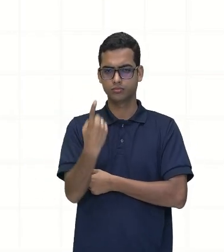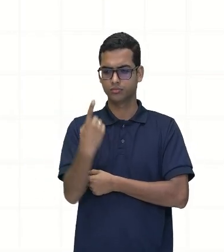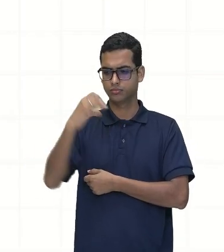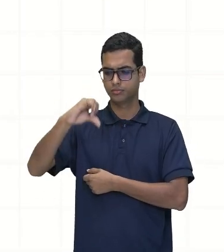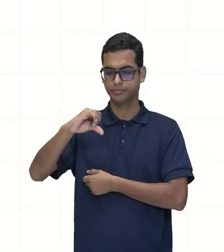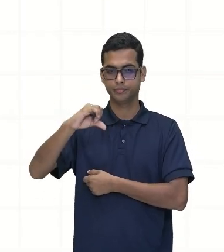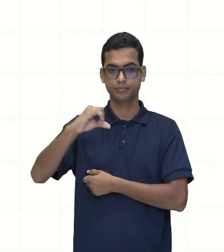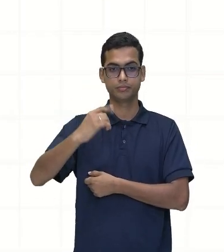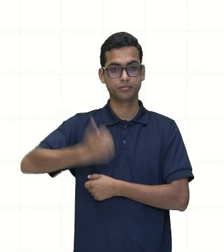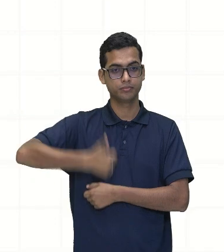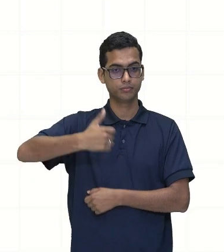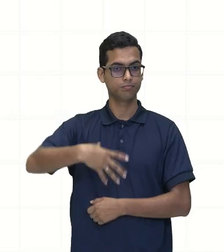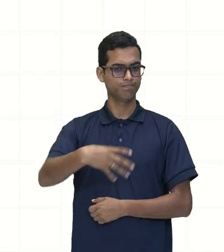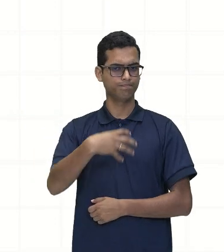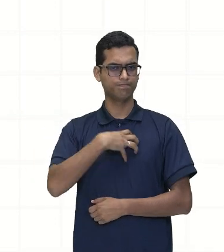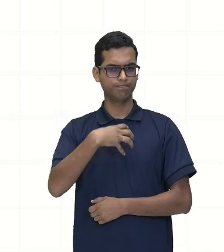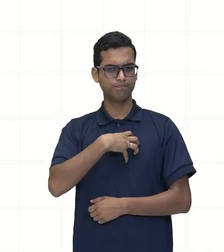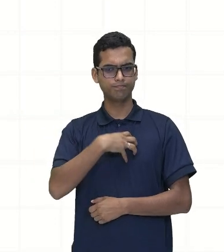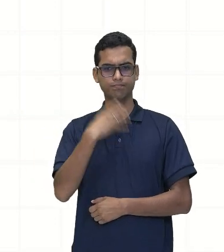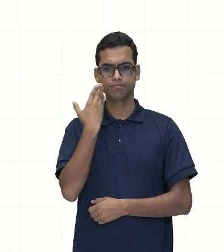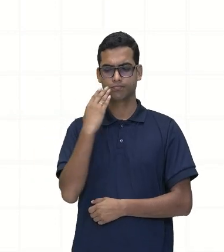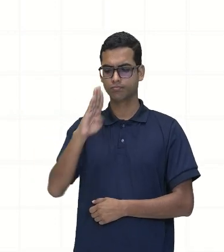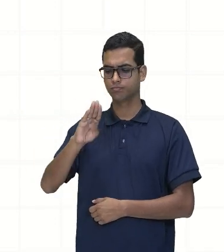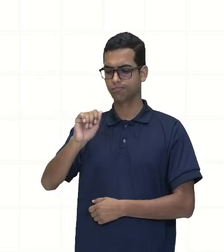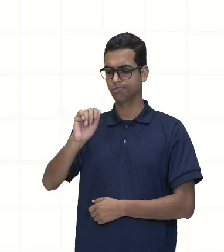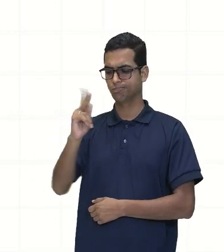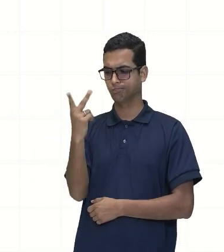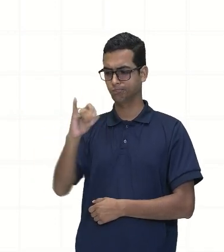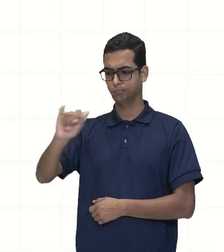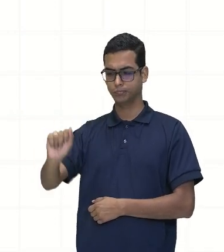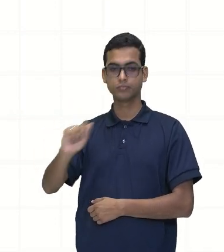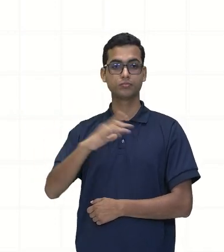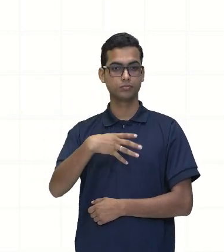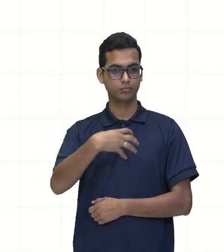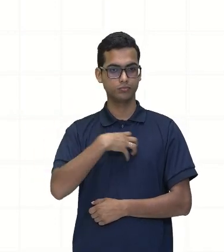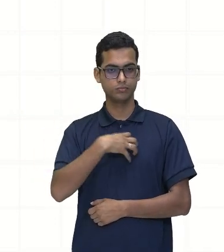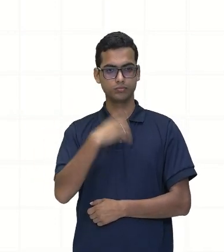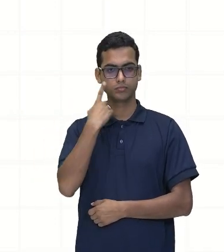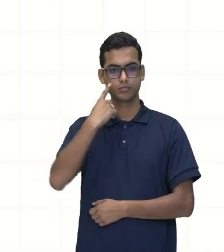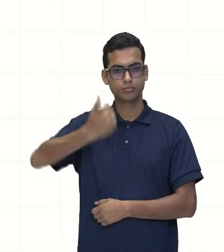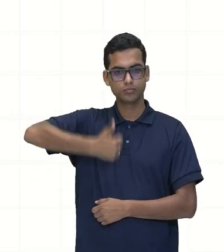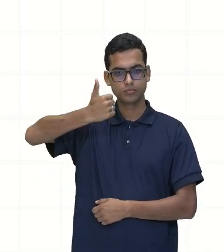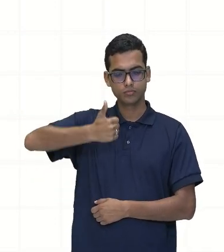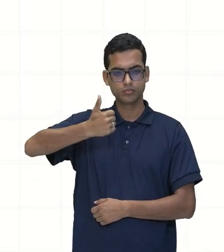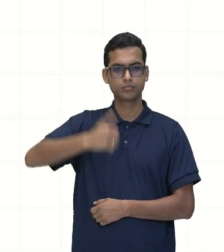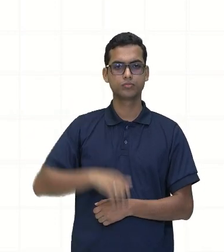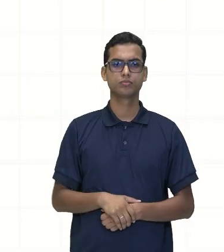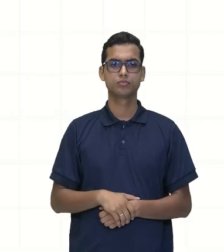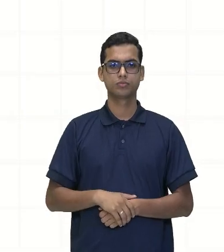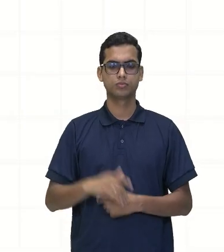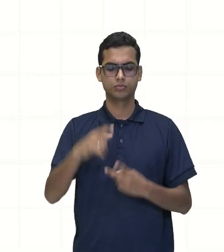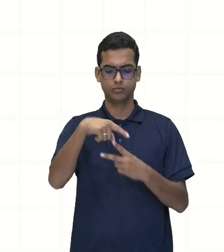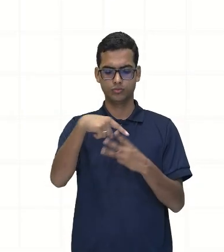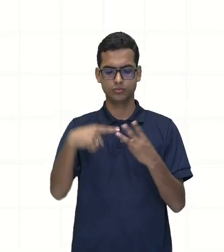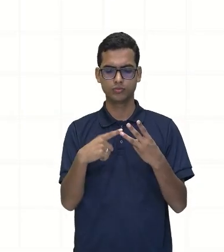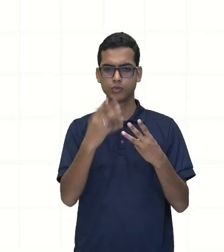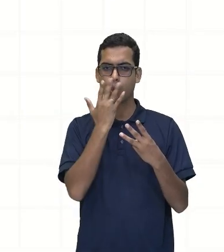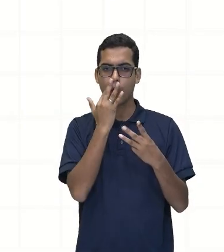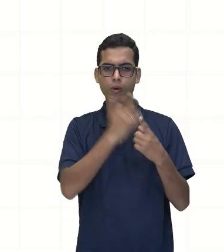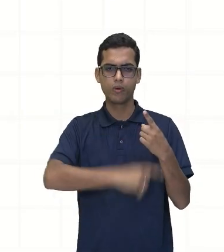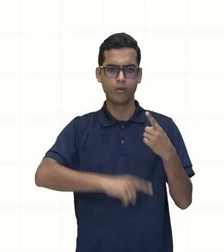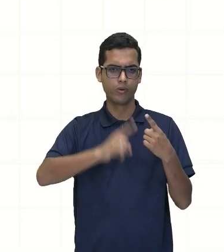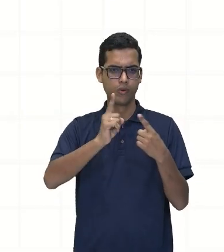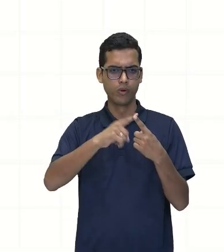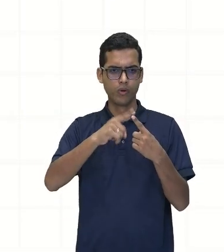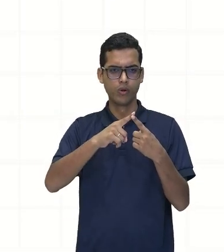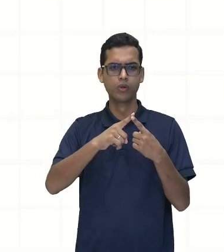primeira posição, e aí esse gráfico ele vai se dividir em 3 cores, né, que são os territórios quilombolas oficialmente